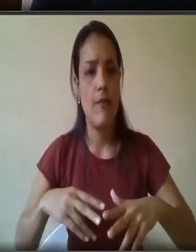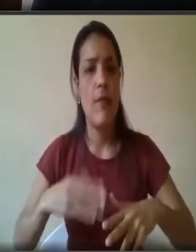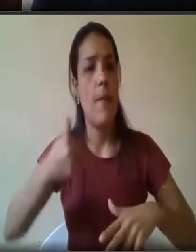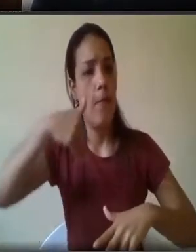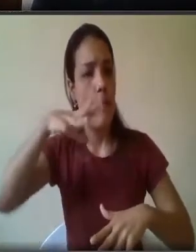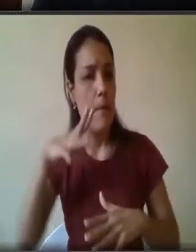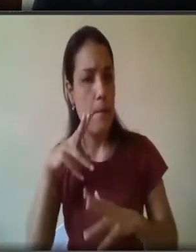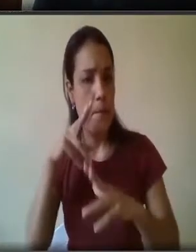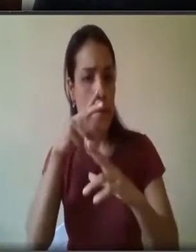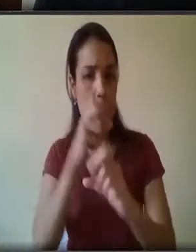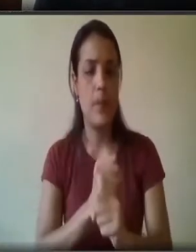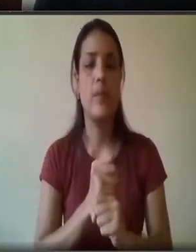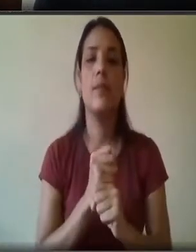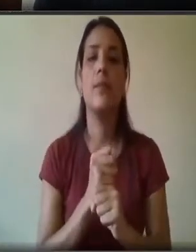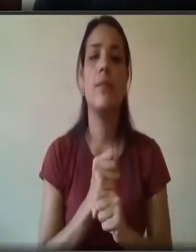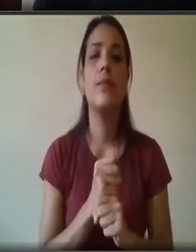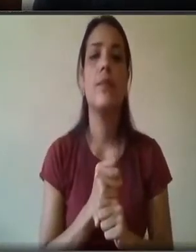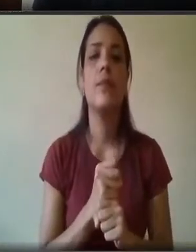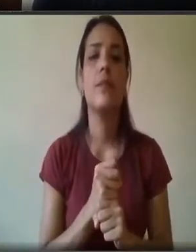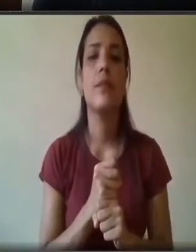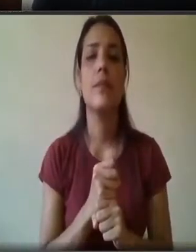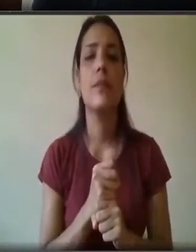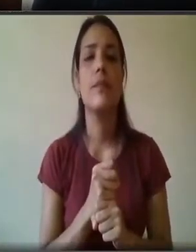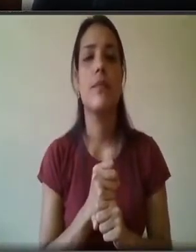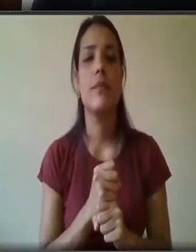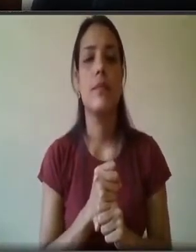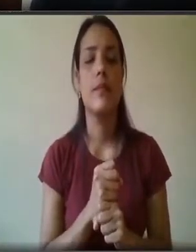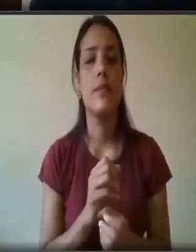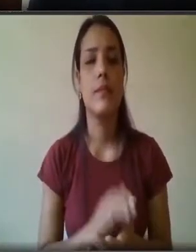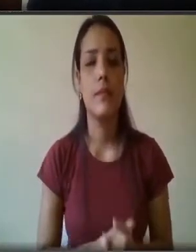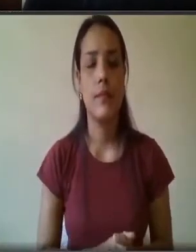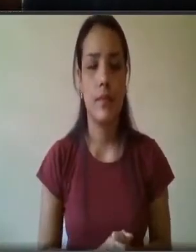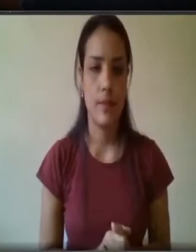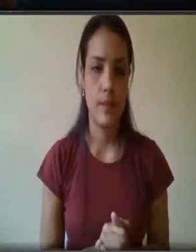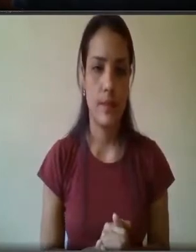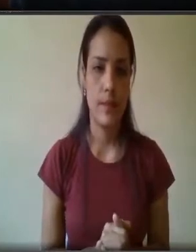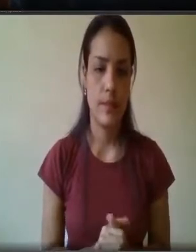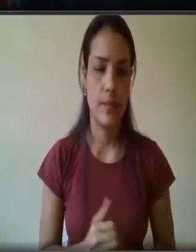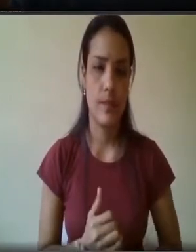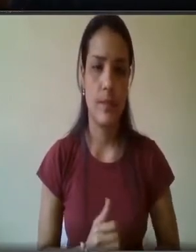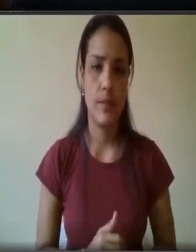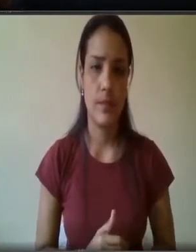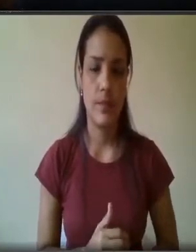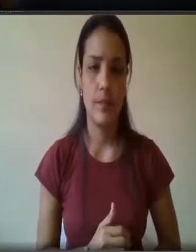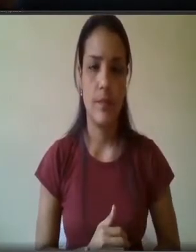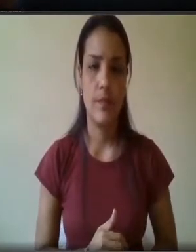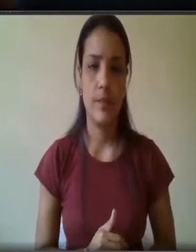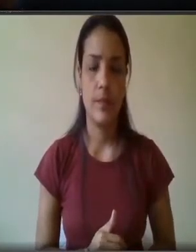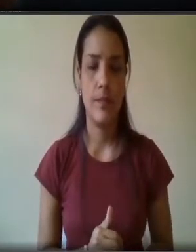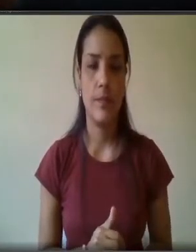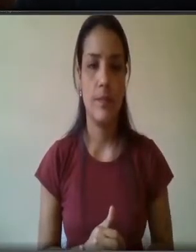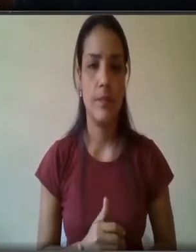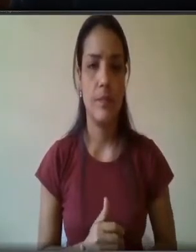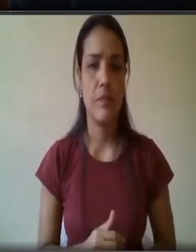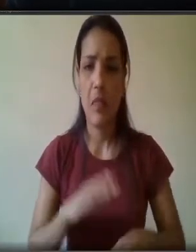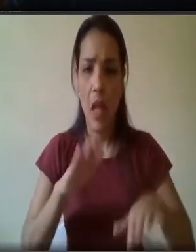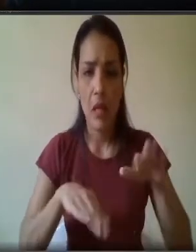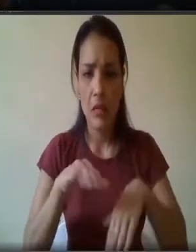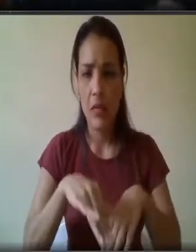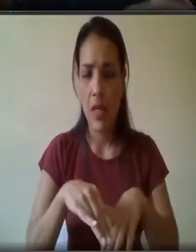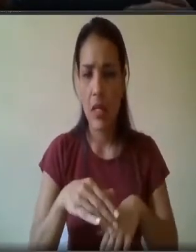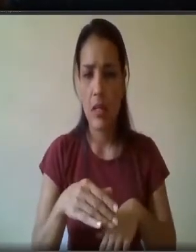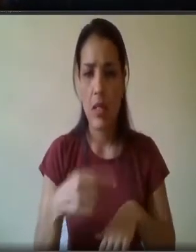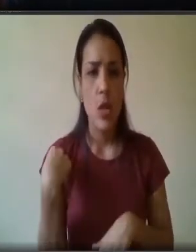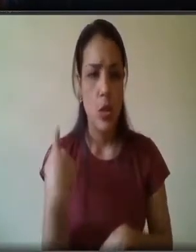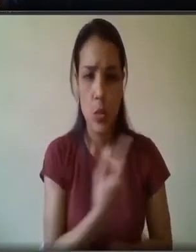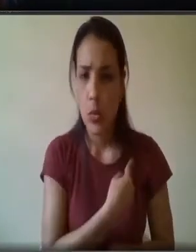Lembrando que esse relevo que vai ser atingido é o que a gente chama de plataforma continental. Às vezes a gente não sabe, mas